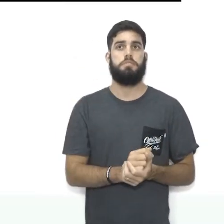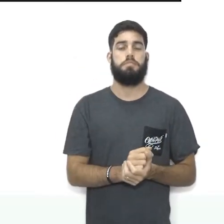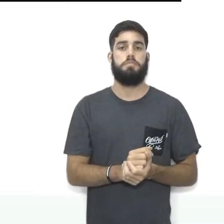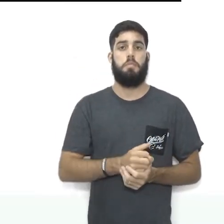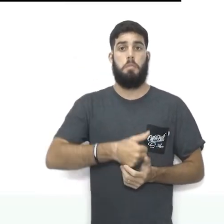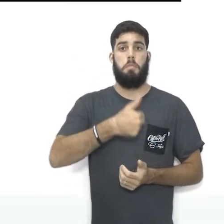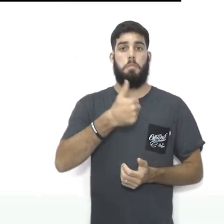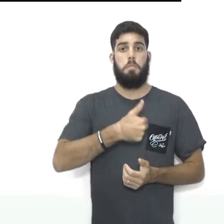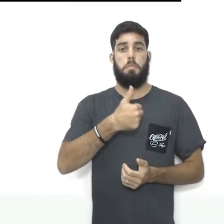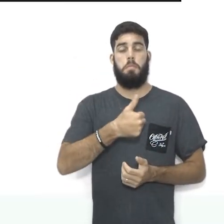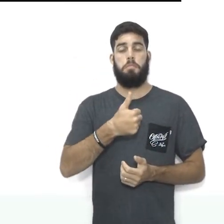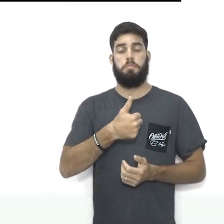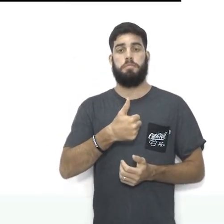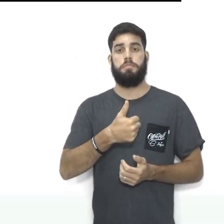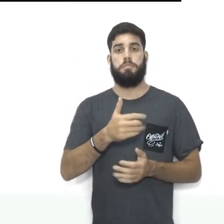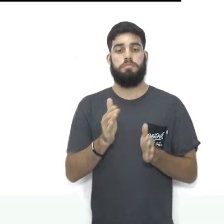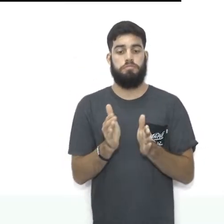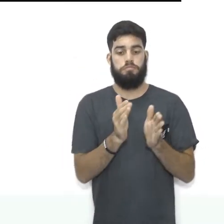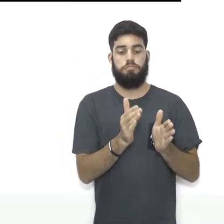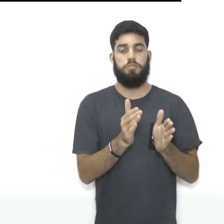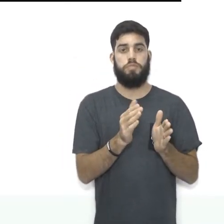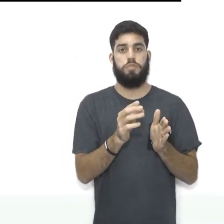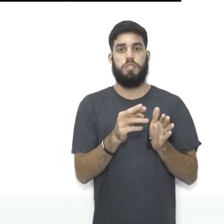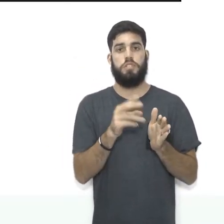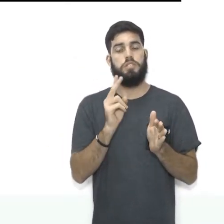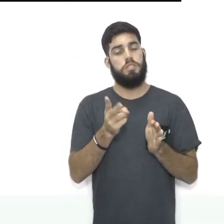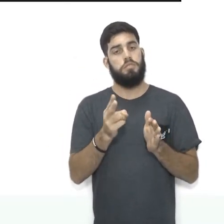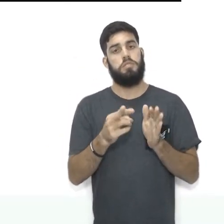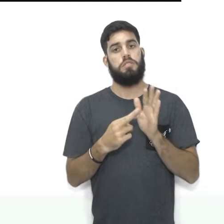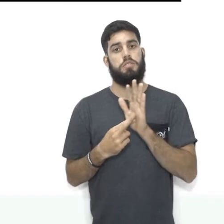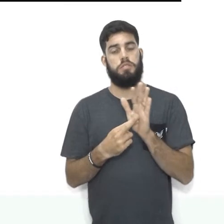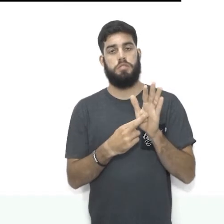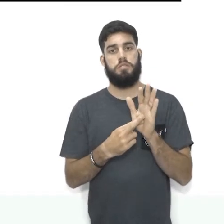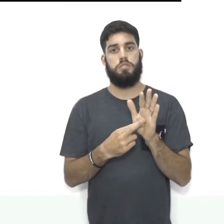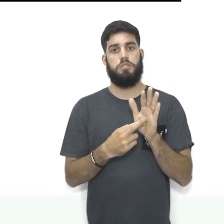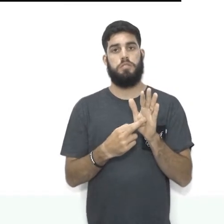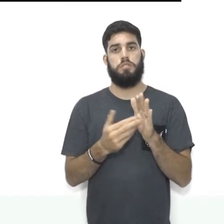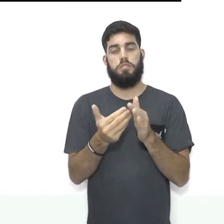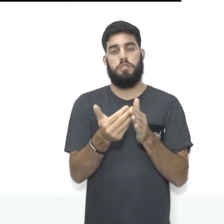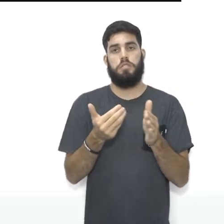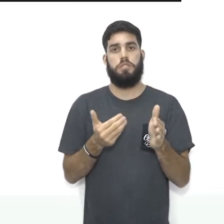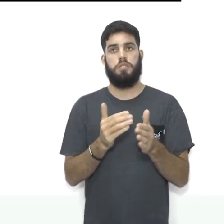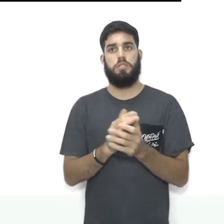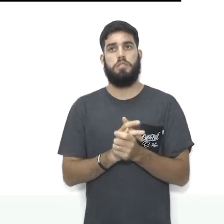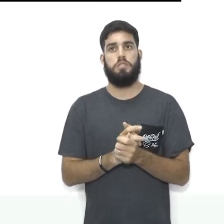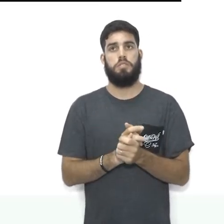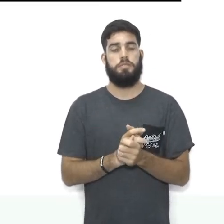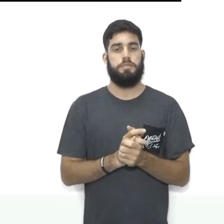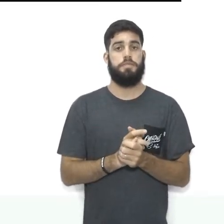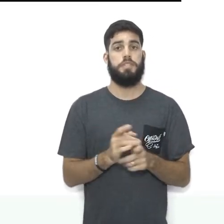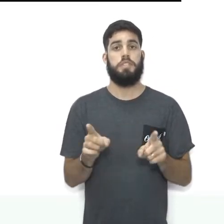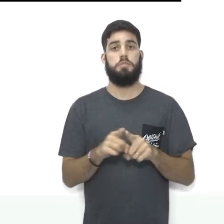primeiro membro da equação ele vai ser representado pelaquela expressão que vier antes do sinal da igualdade, e que o